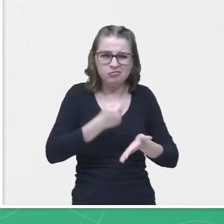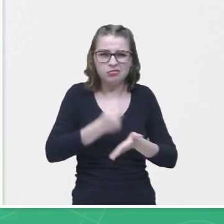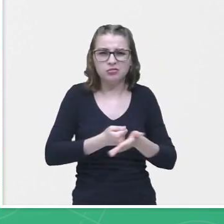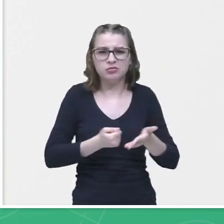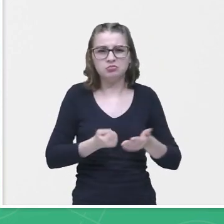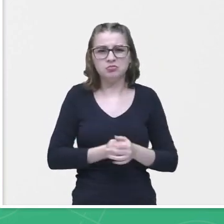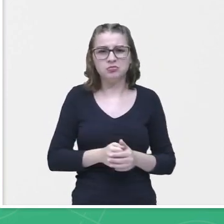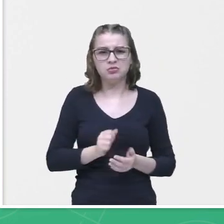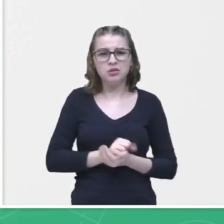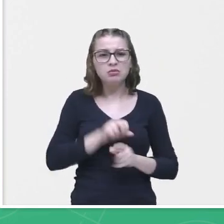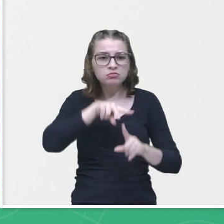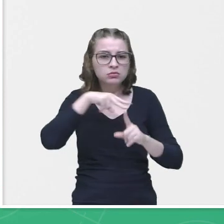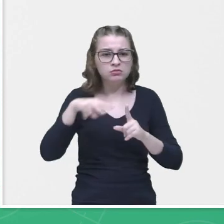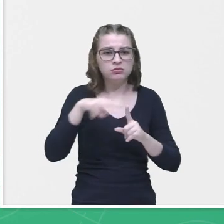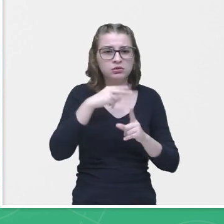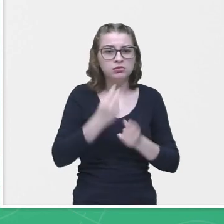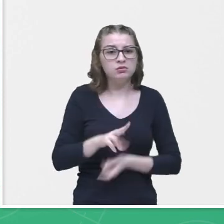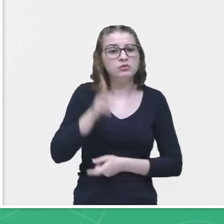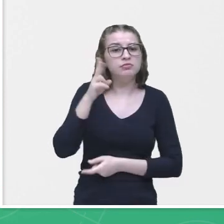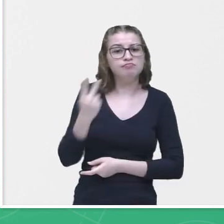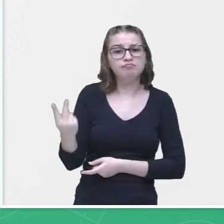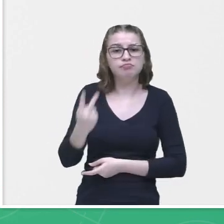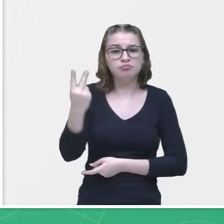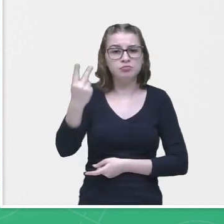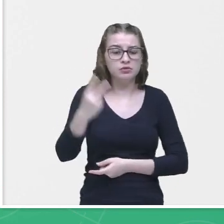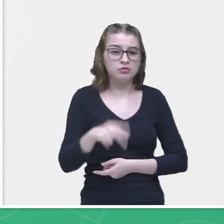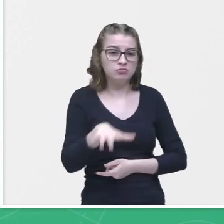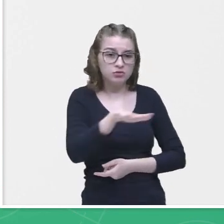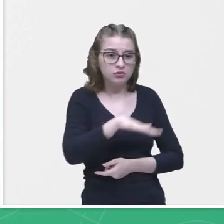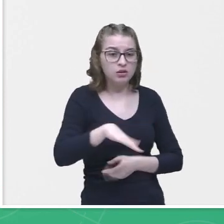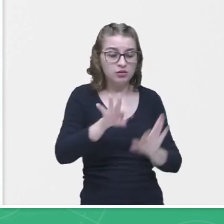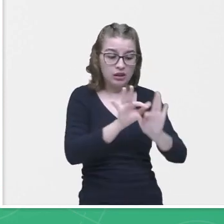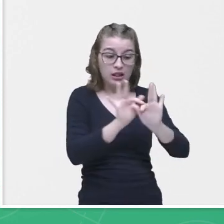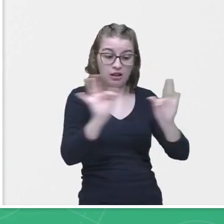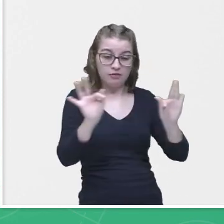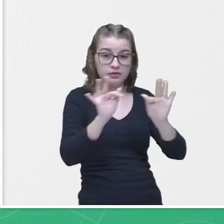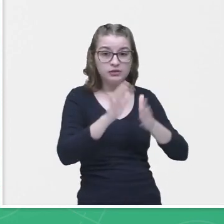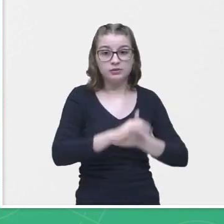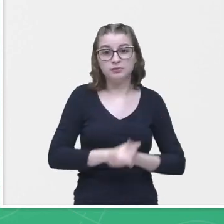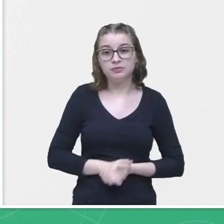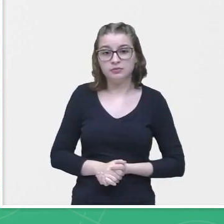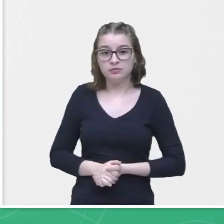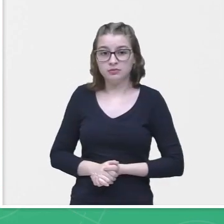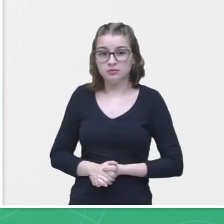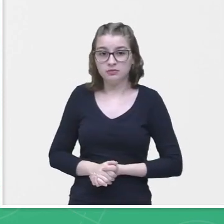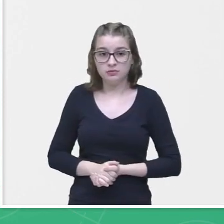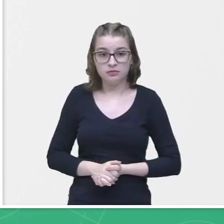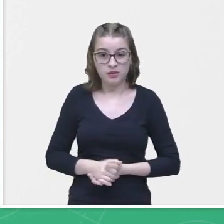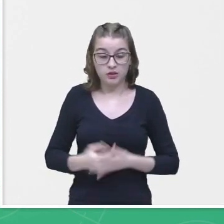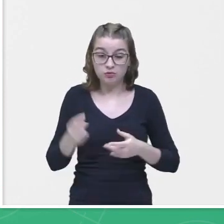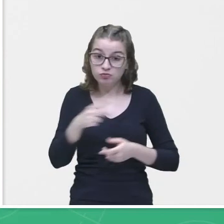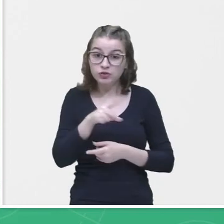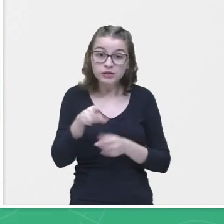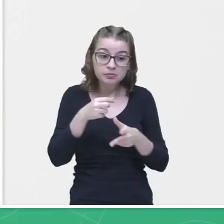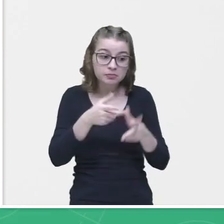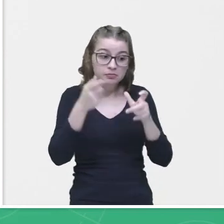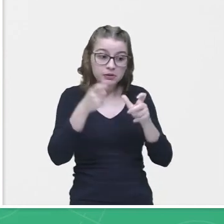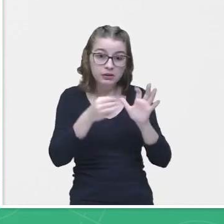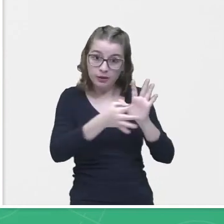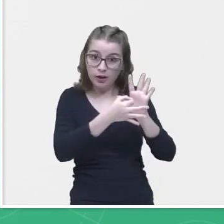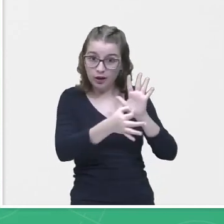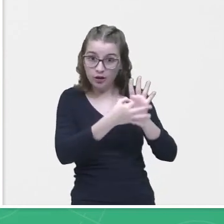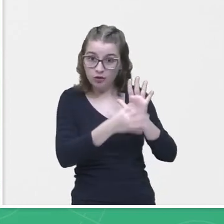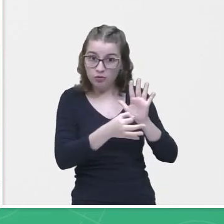atribui aí um valor em relação ao sujeito da oração. Principalmente você tem que ter percebido que é ali uma questão de opinião. Então, eu